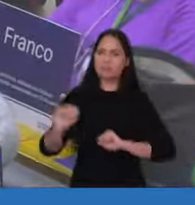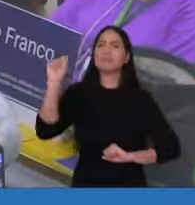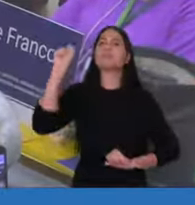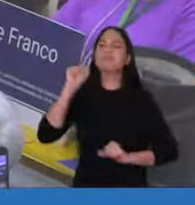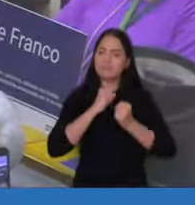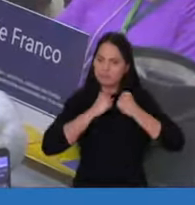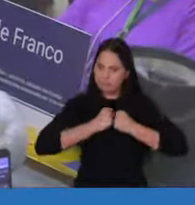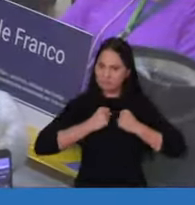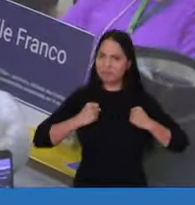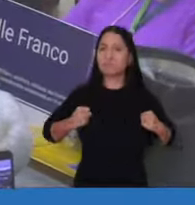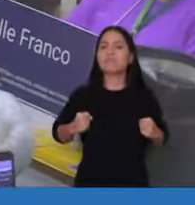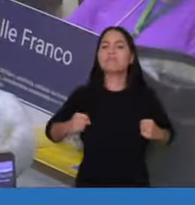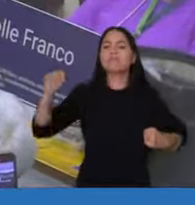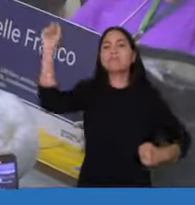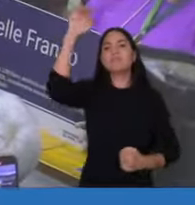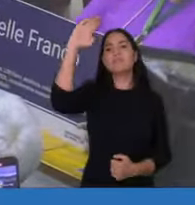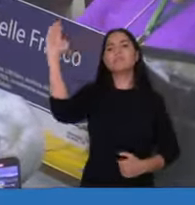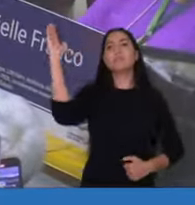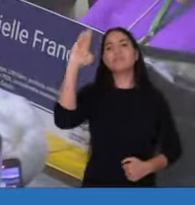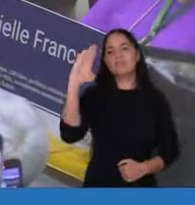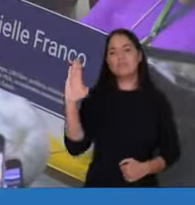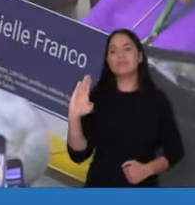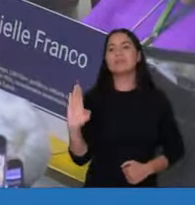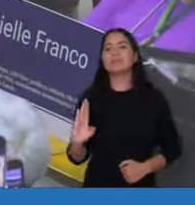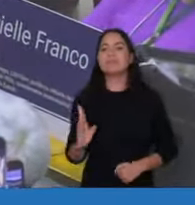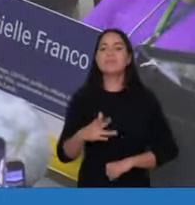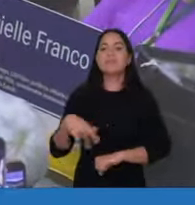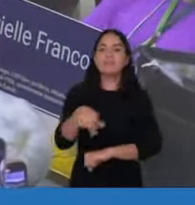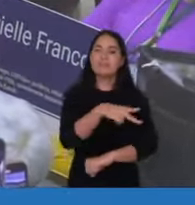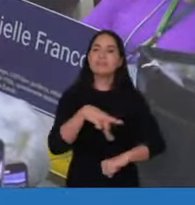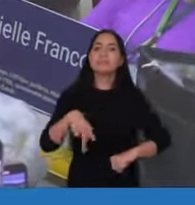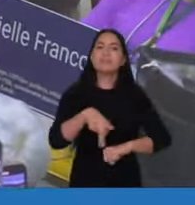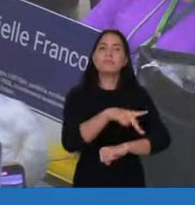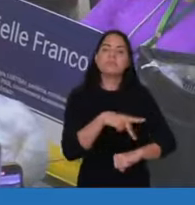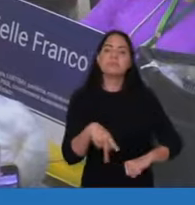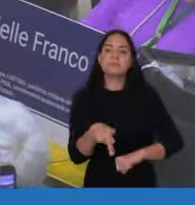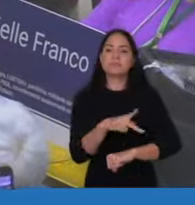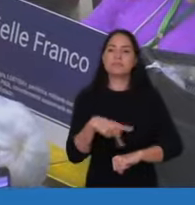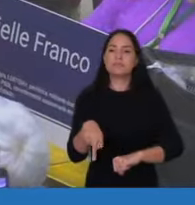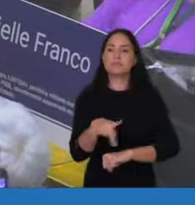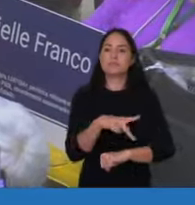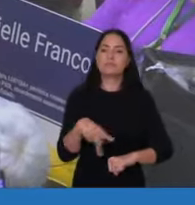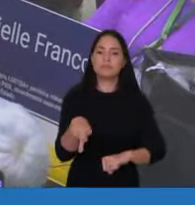barracões. Do Brasil que se faz um país de Lessi